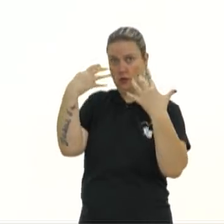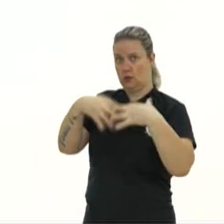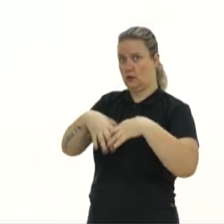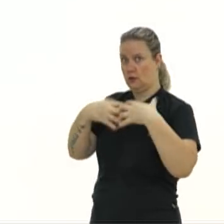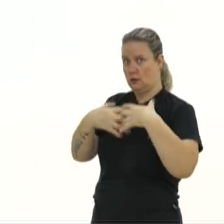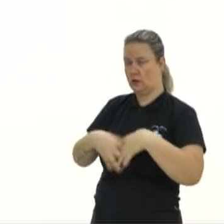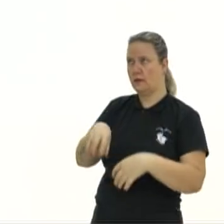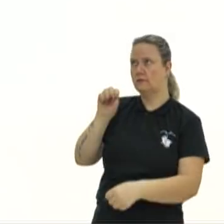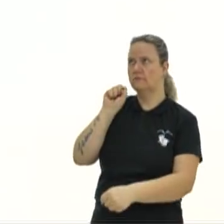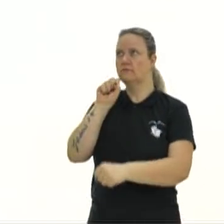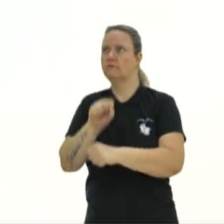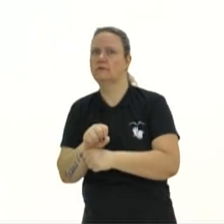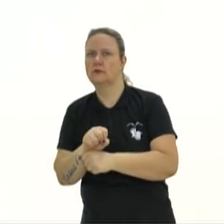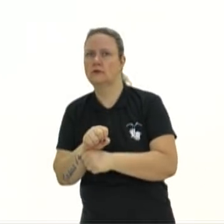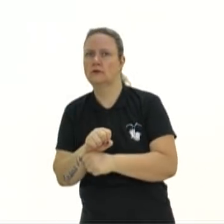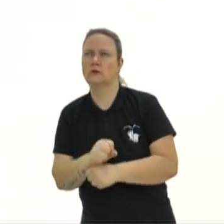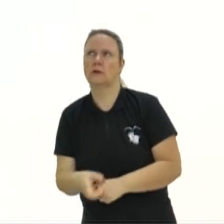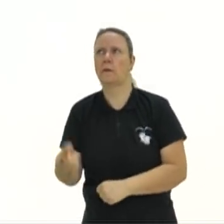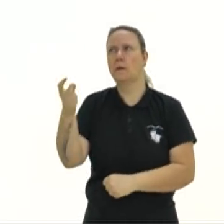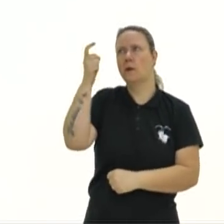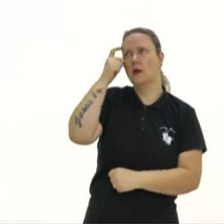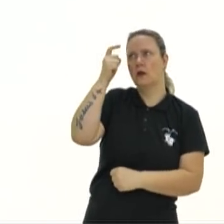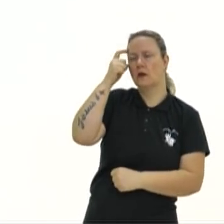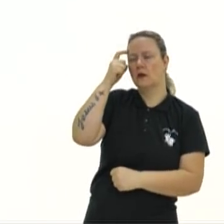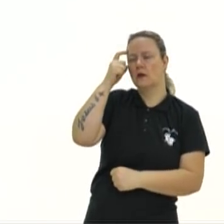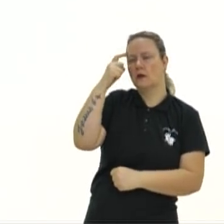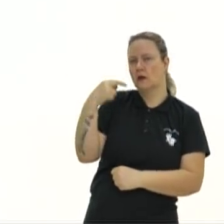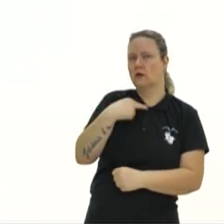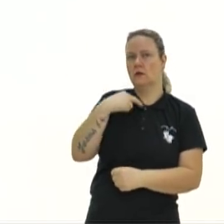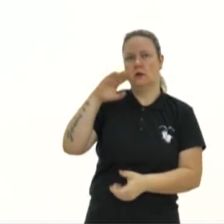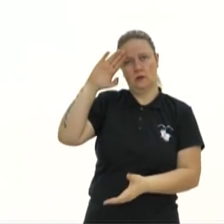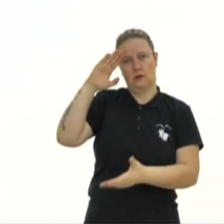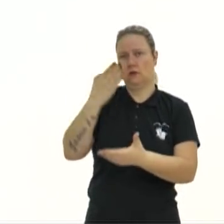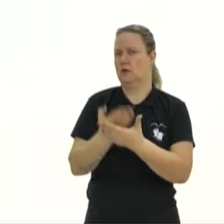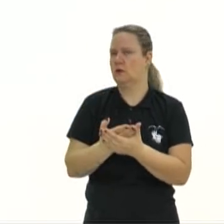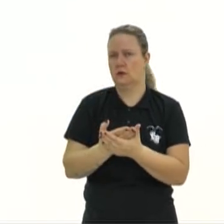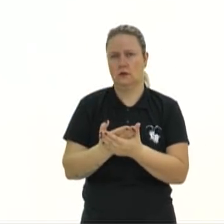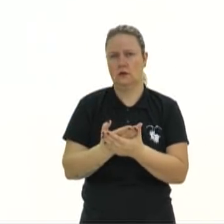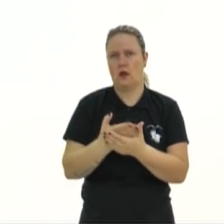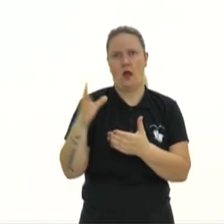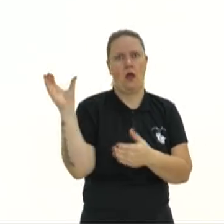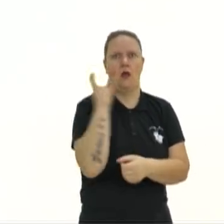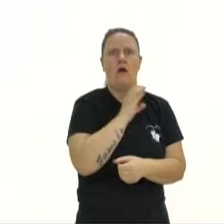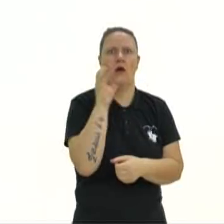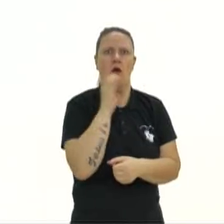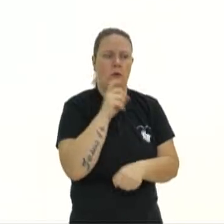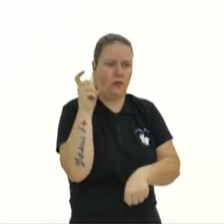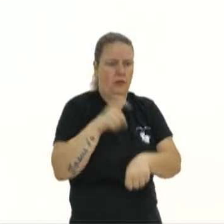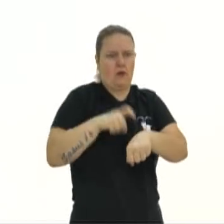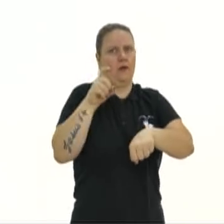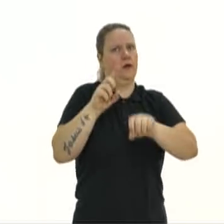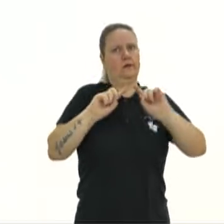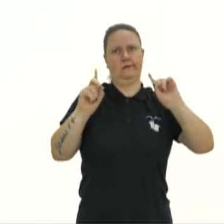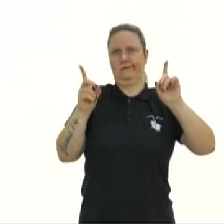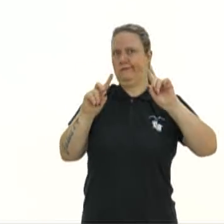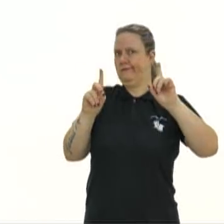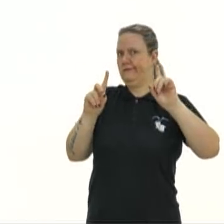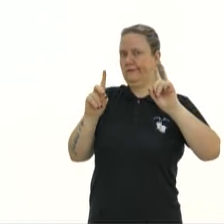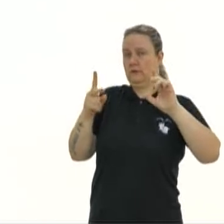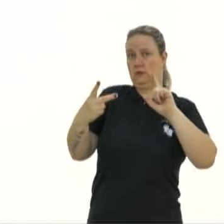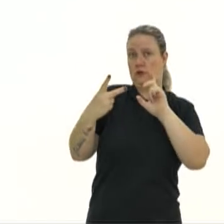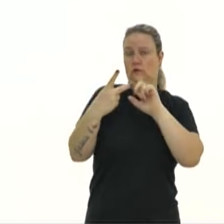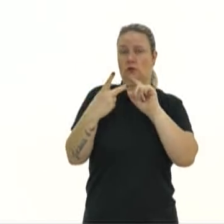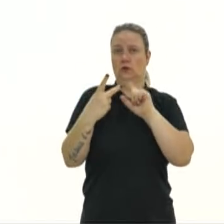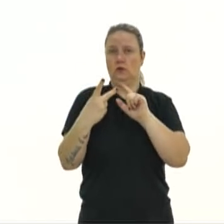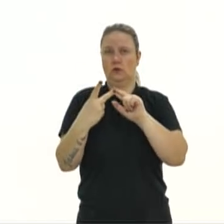Pare e pense. Não acredite na notícia ou compartilhe o texto de imediato. 2.